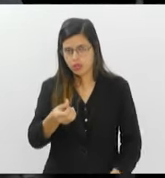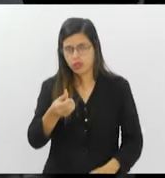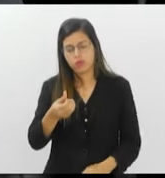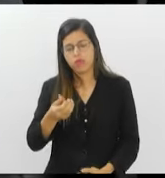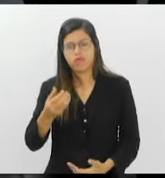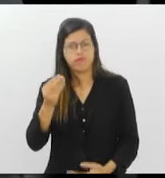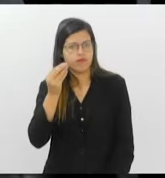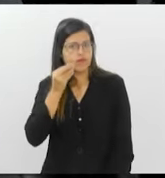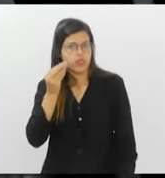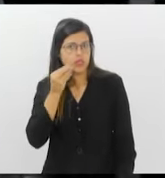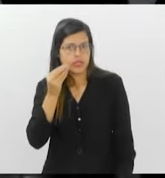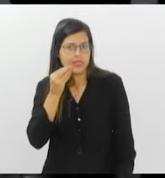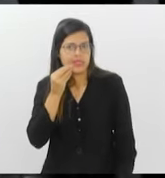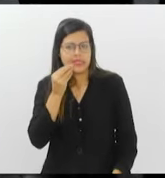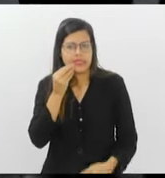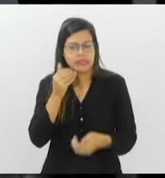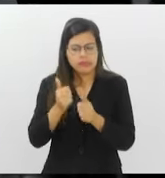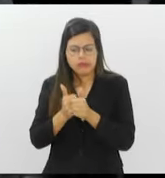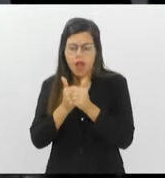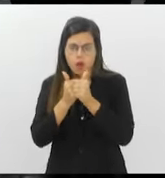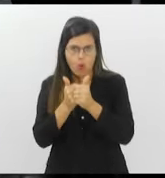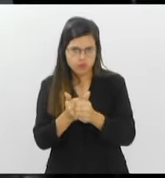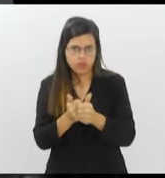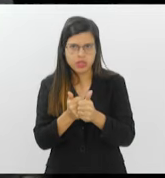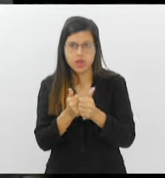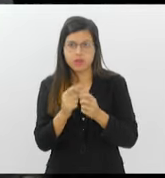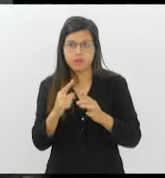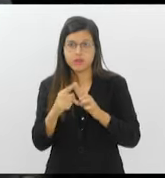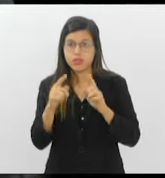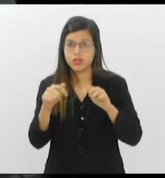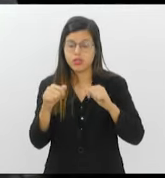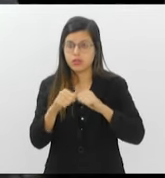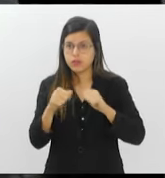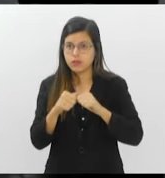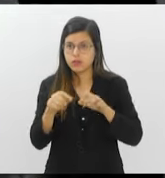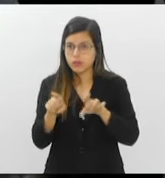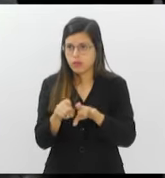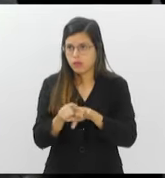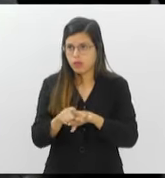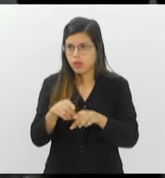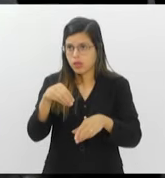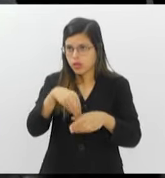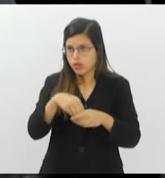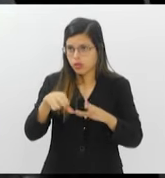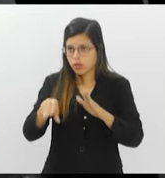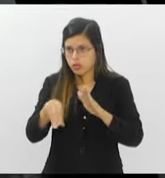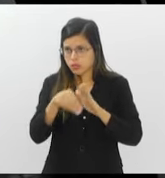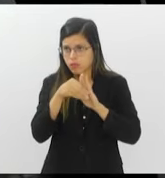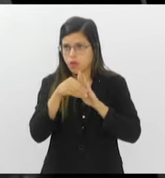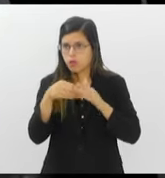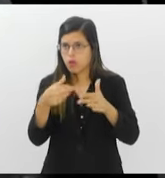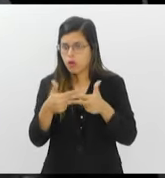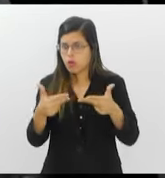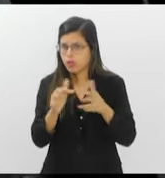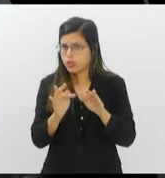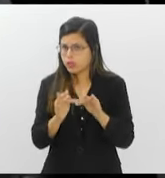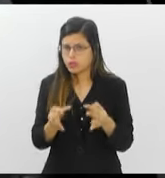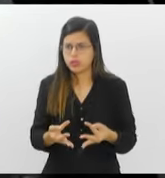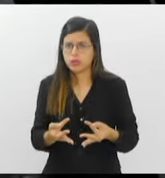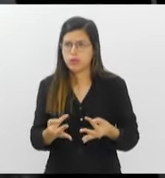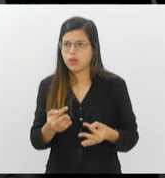tentando acolher esse entendimento. Mas fiz também, dentro dessa emenda, algo muito simples, que é dizendo